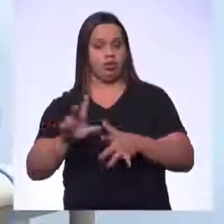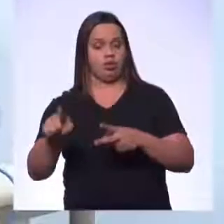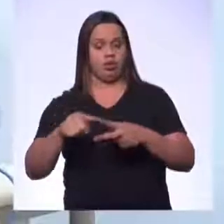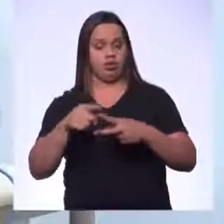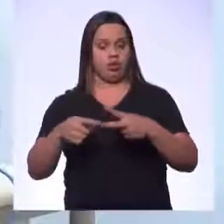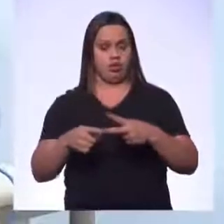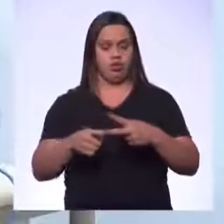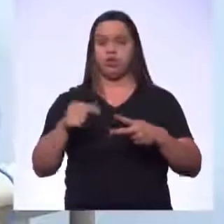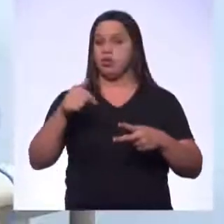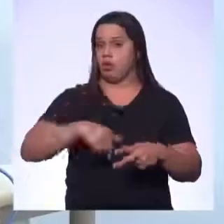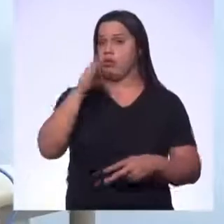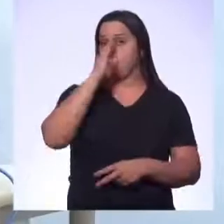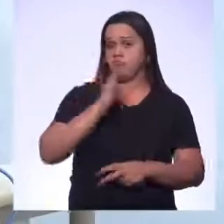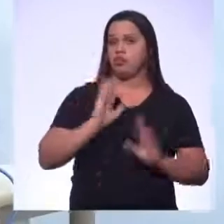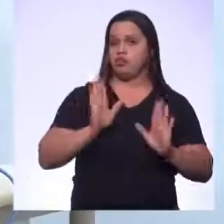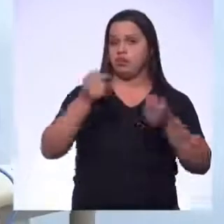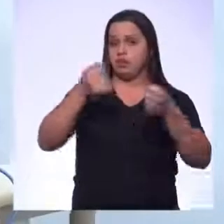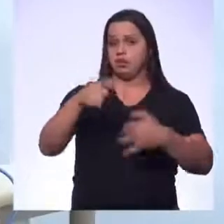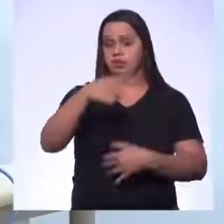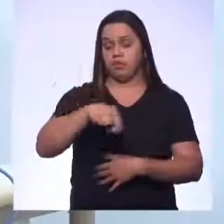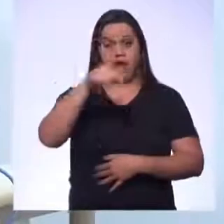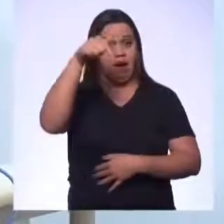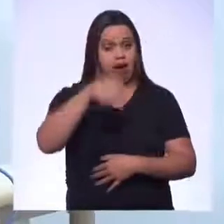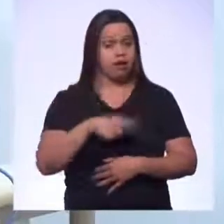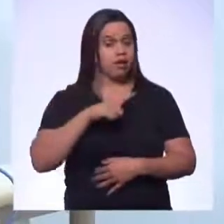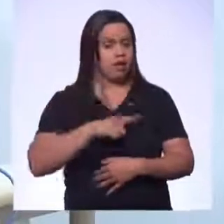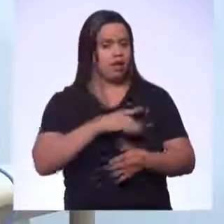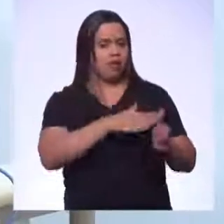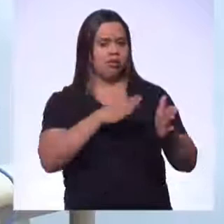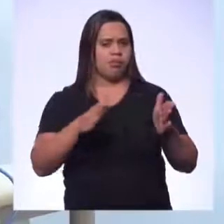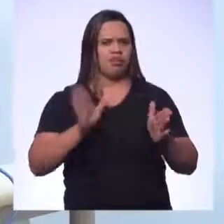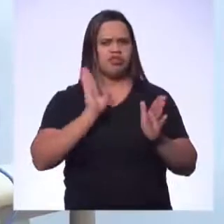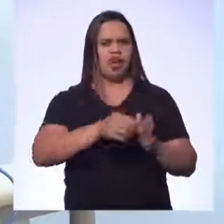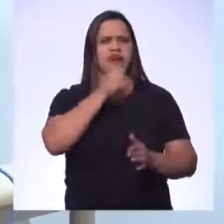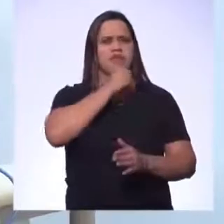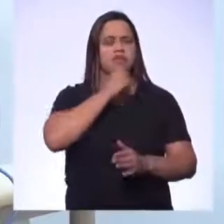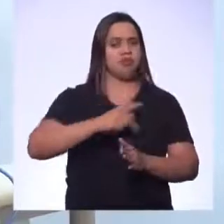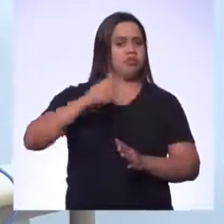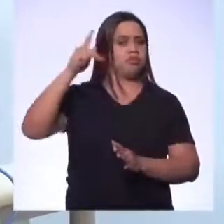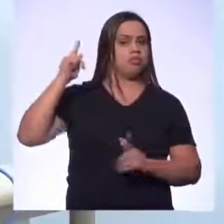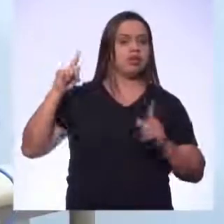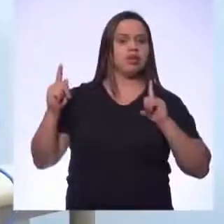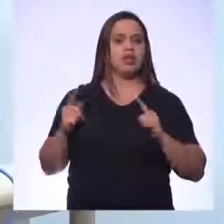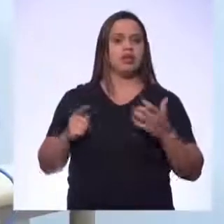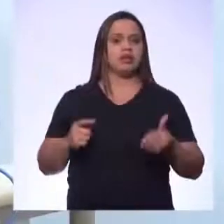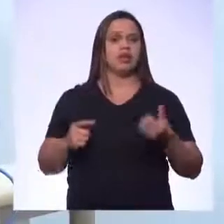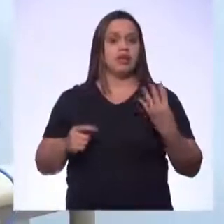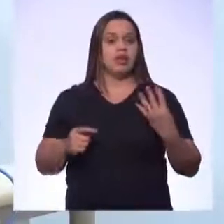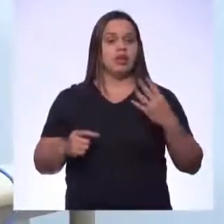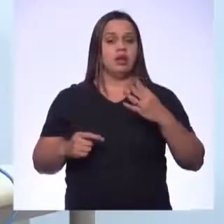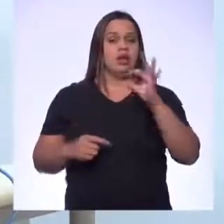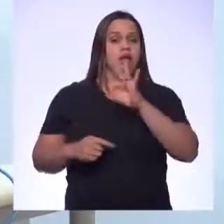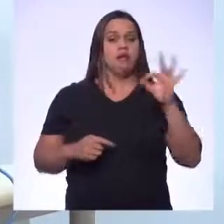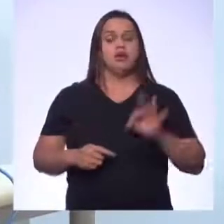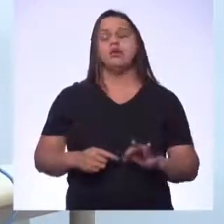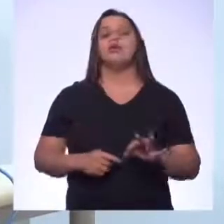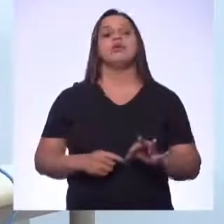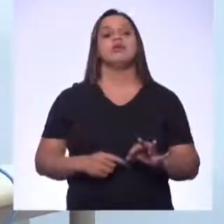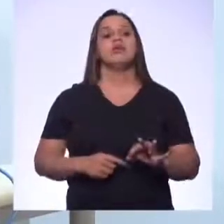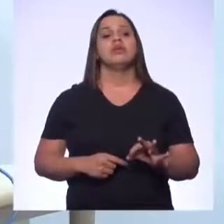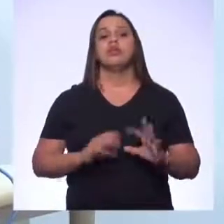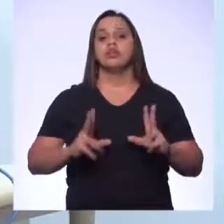vocês. O Brasil, por ter um processo bem antigo, né, então ele tem 64% da sua estrutura